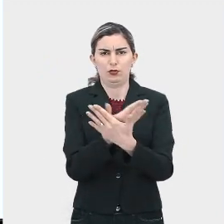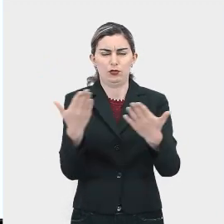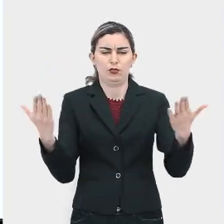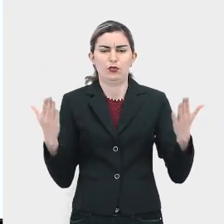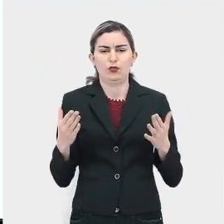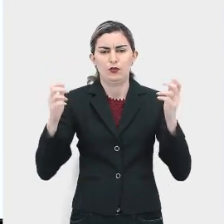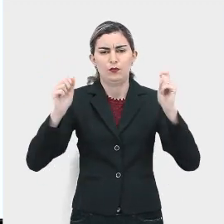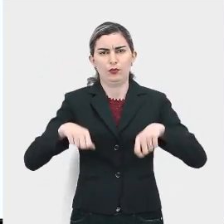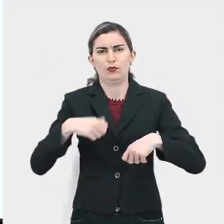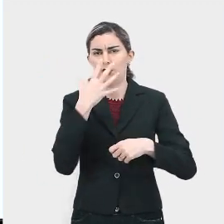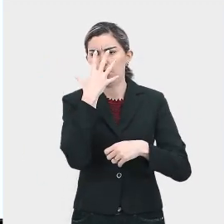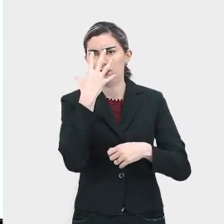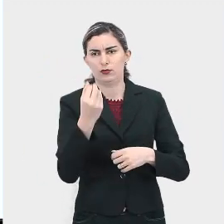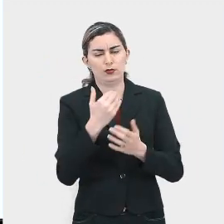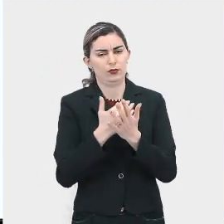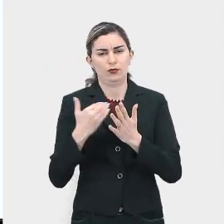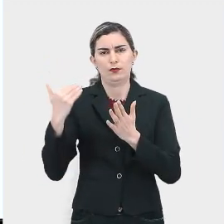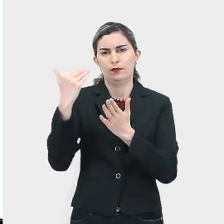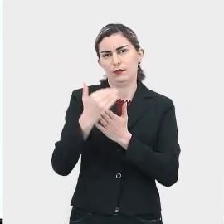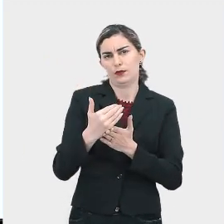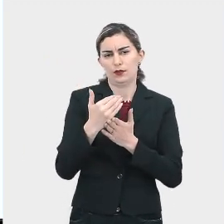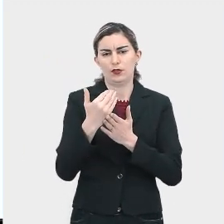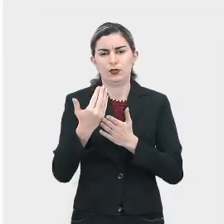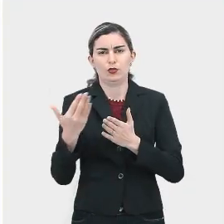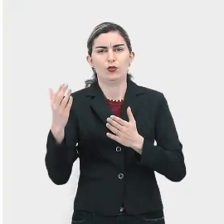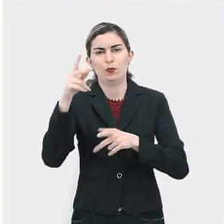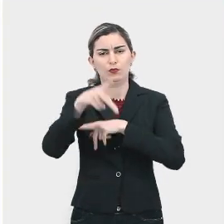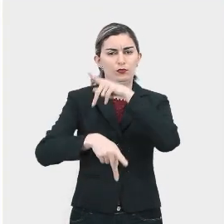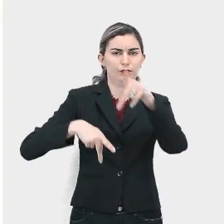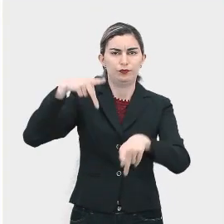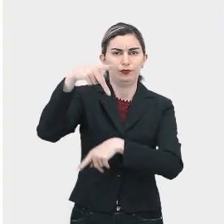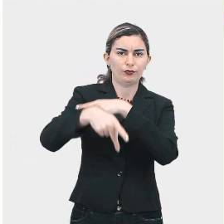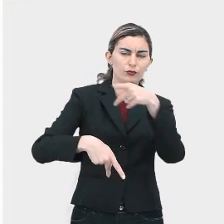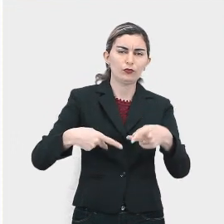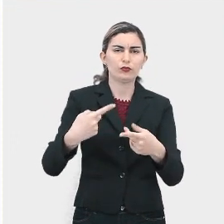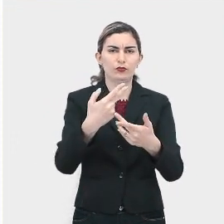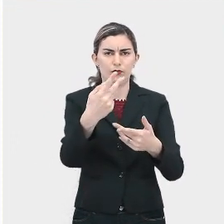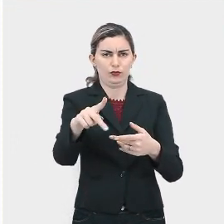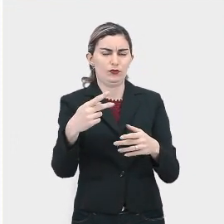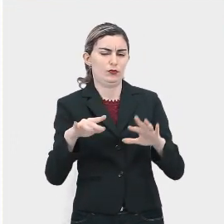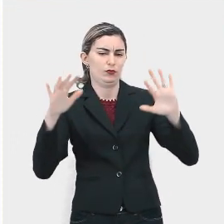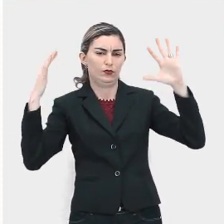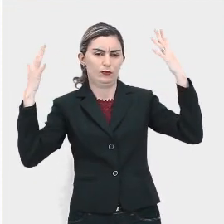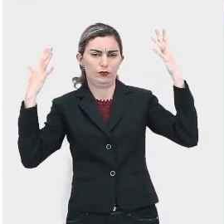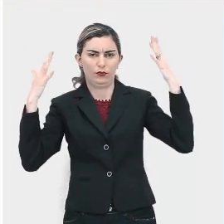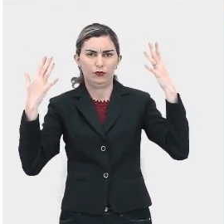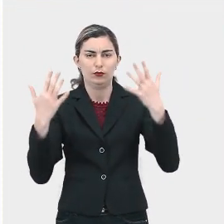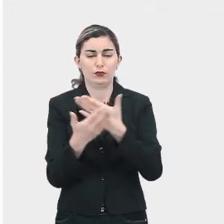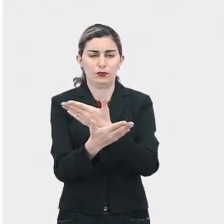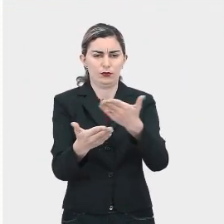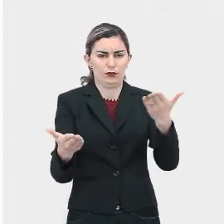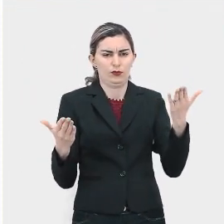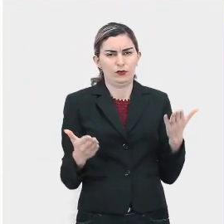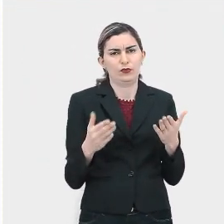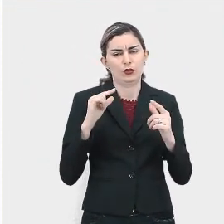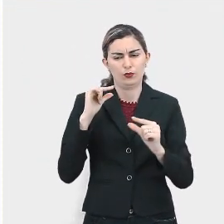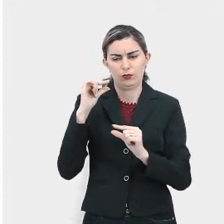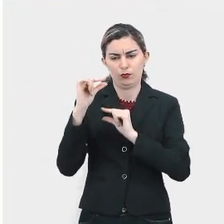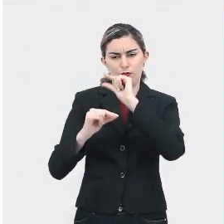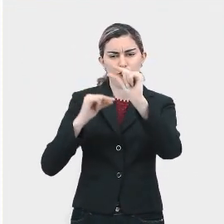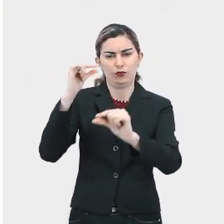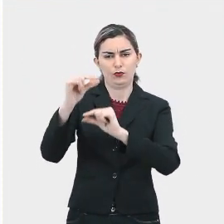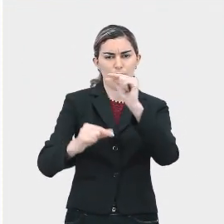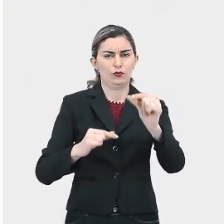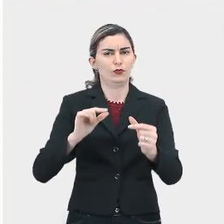da população nessa comemoração. Então, pouco a pouco, o sentido cristão modelou